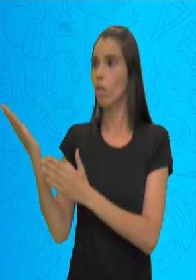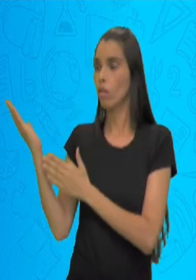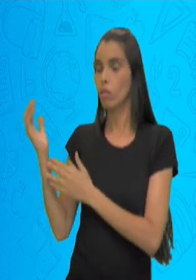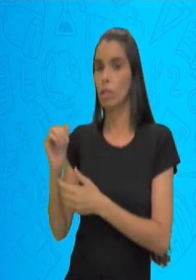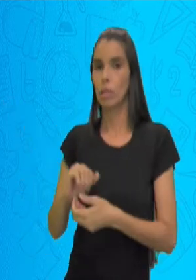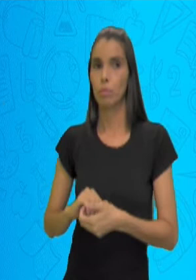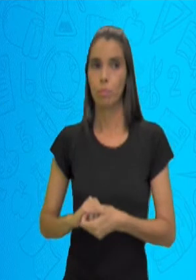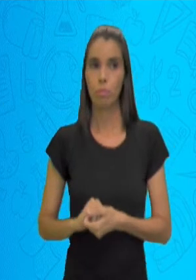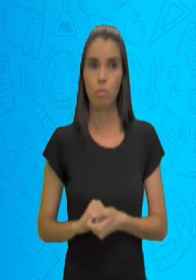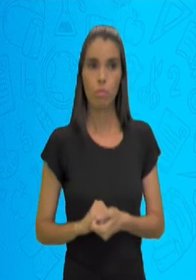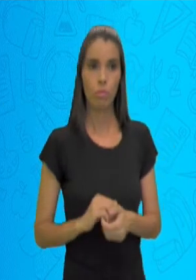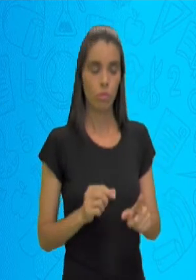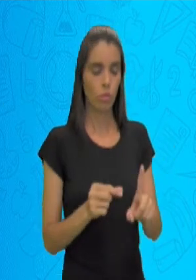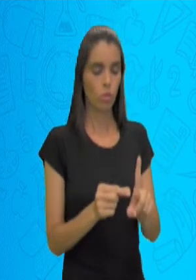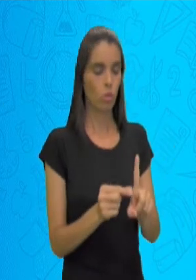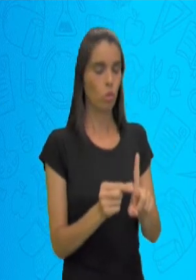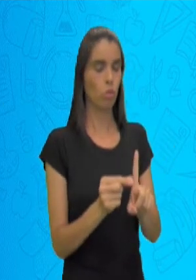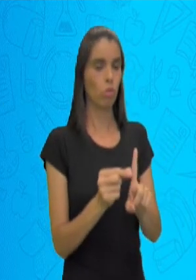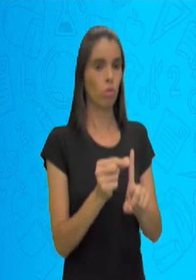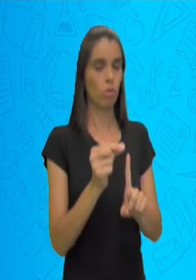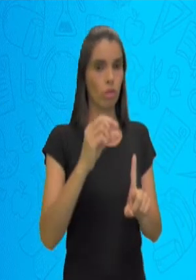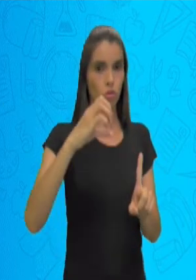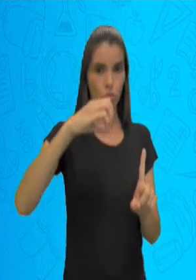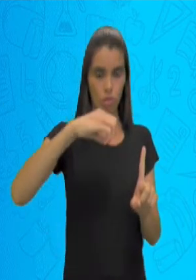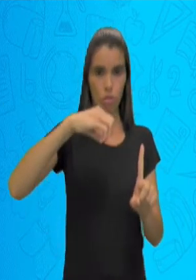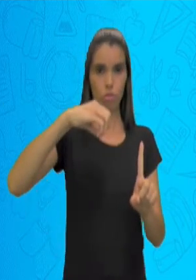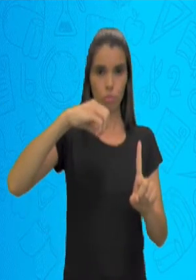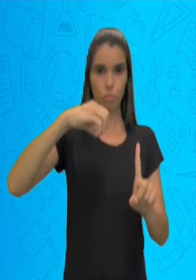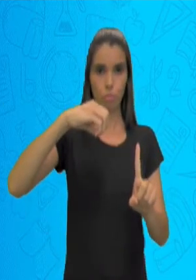ó. Unidade 0,